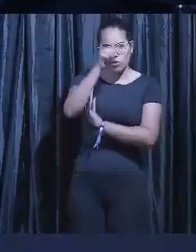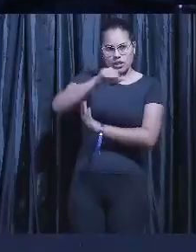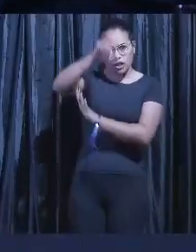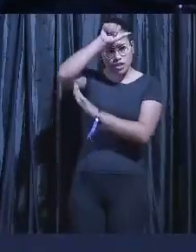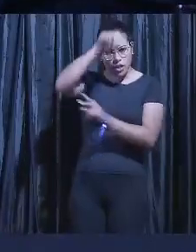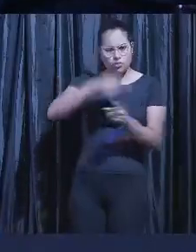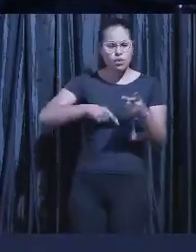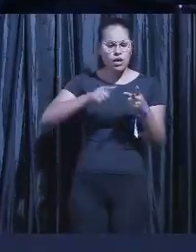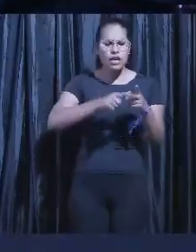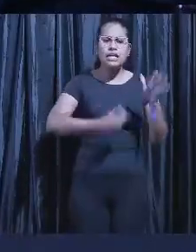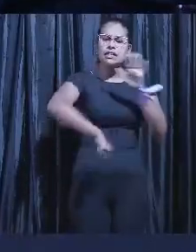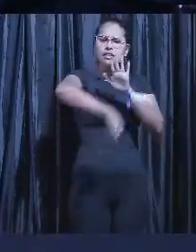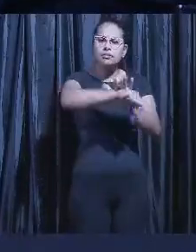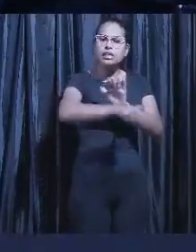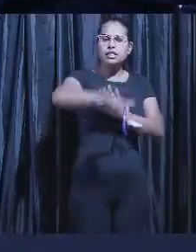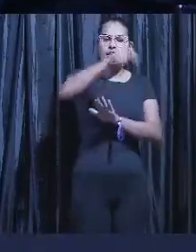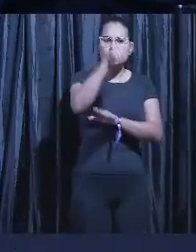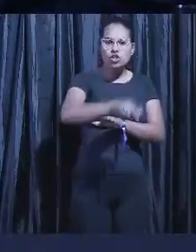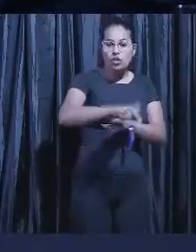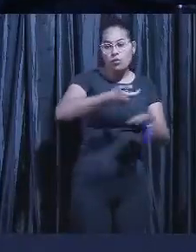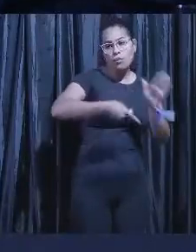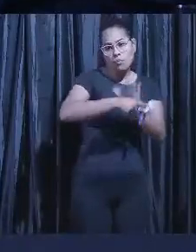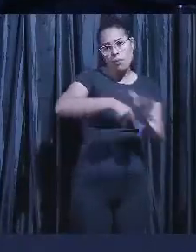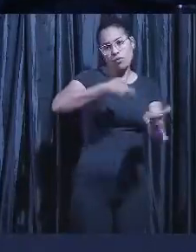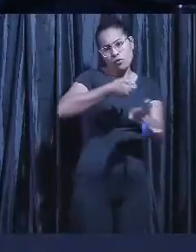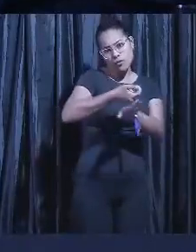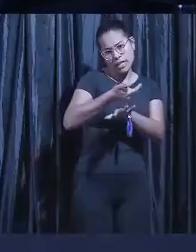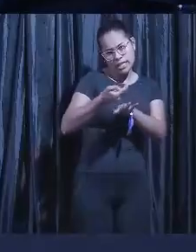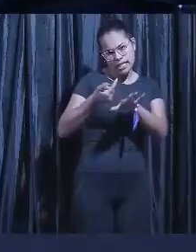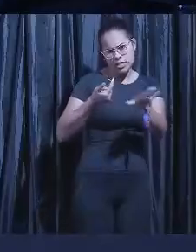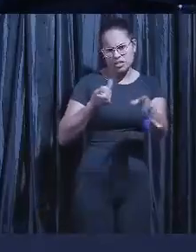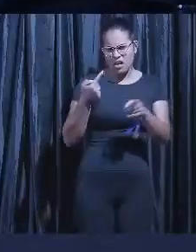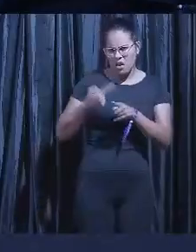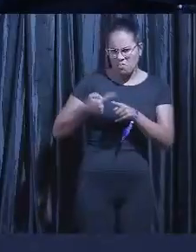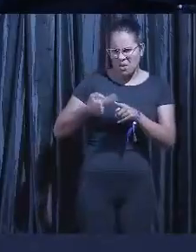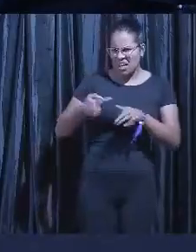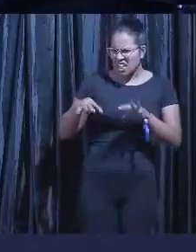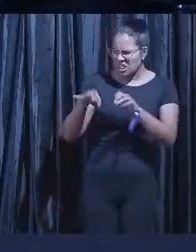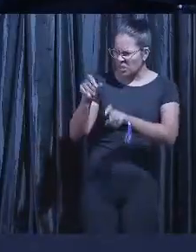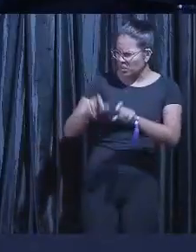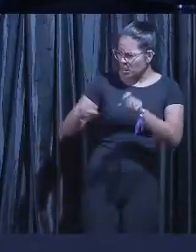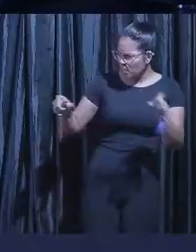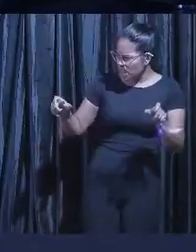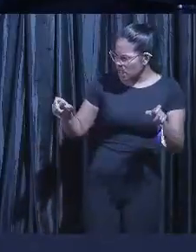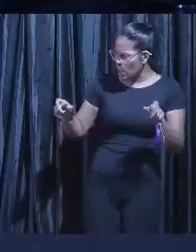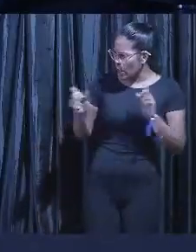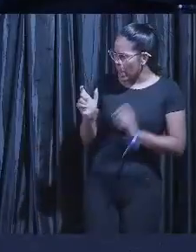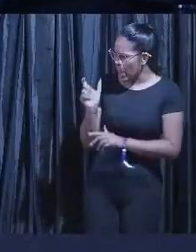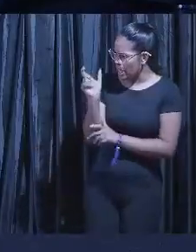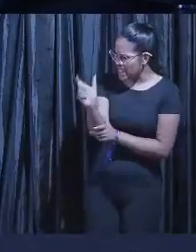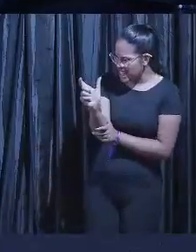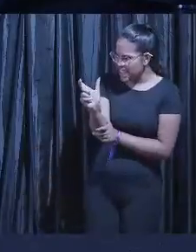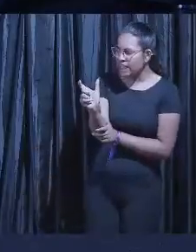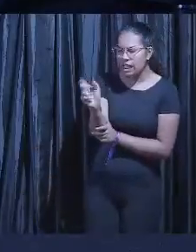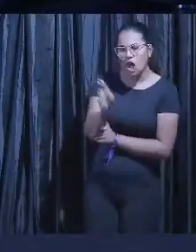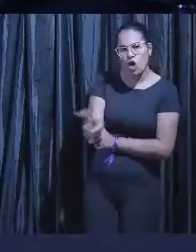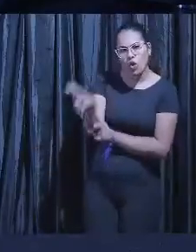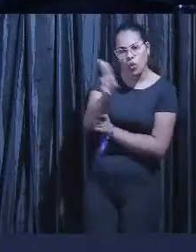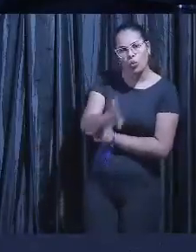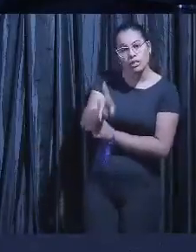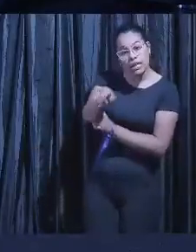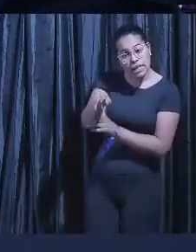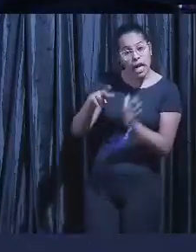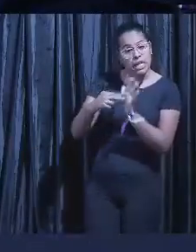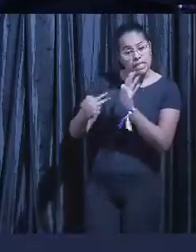e criminaliza de novo a partir da fake news. Porque todo mundo que utiliza dessa sigla, que é uma sigla sobre orgulho de um